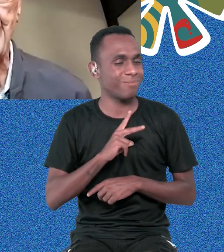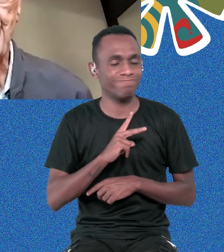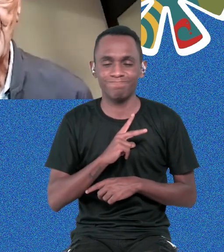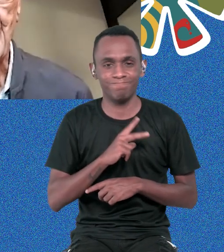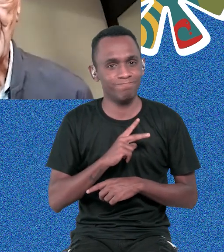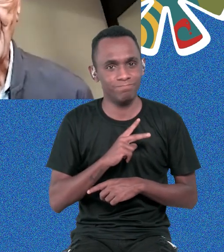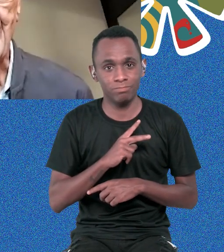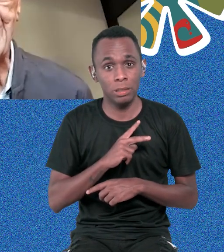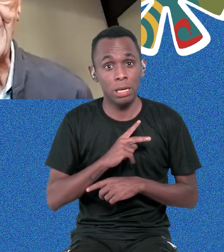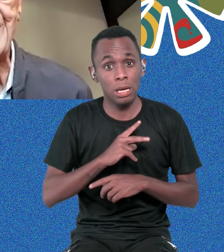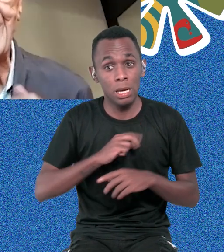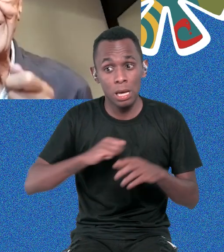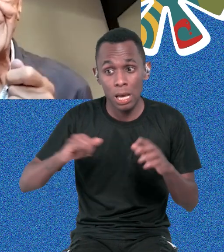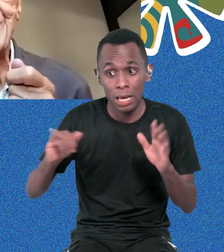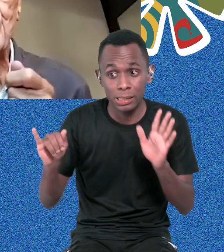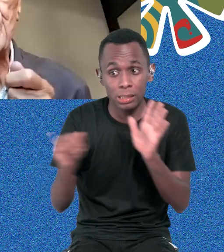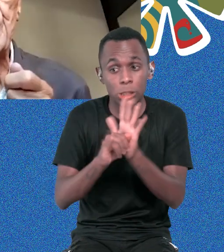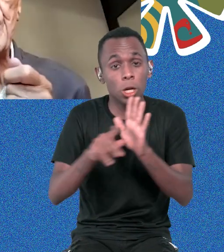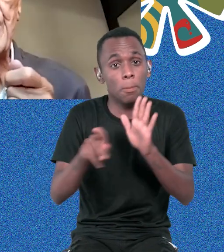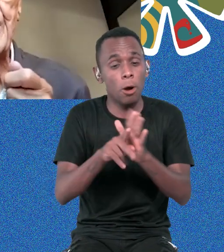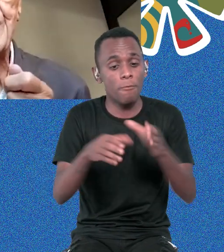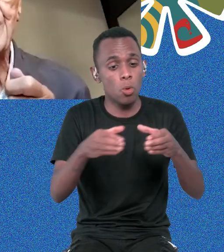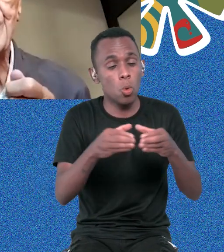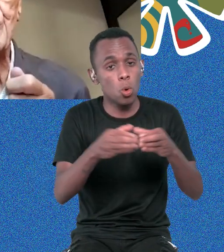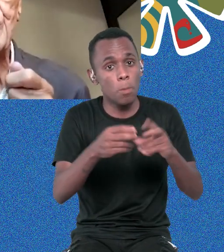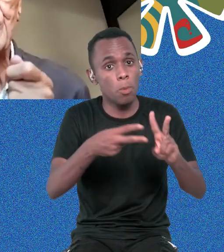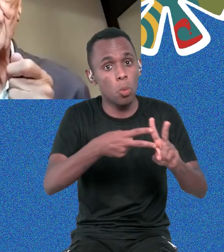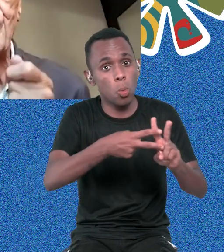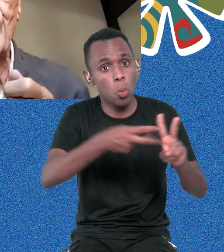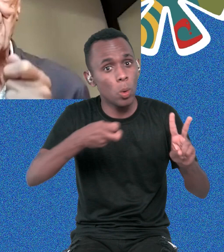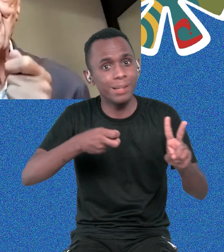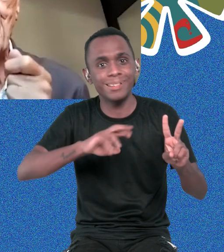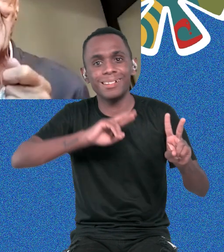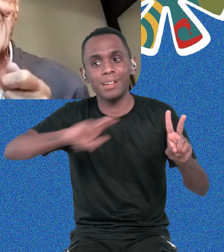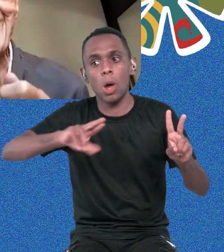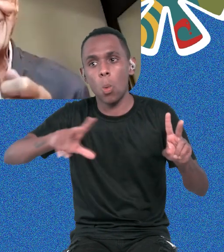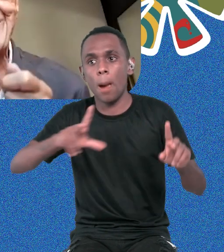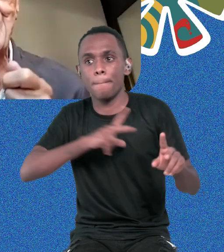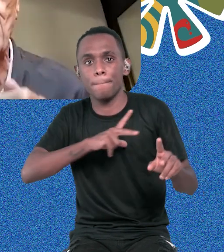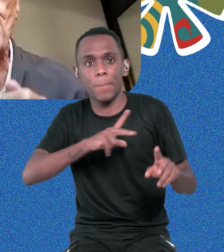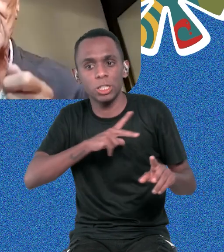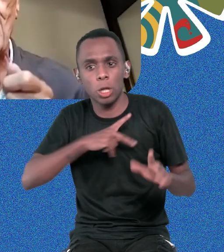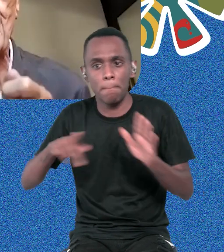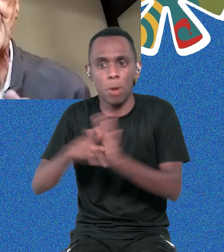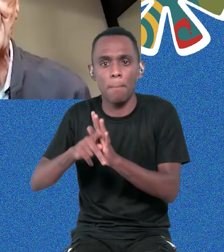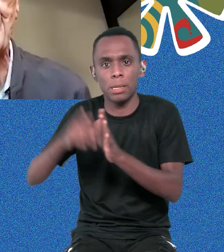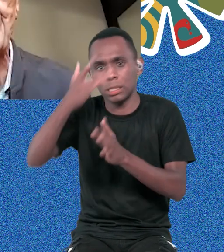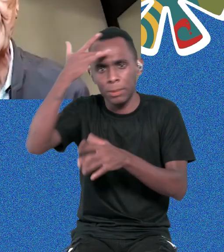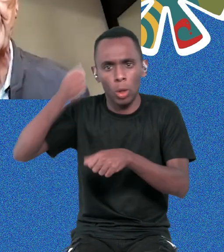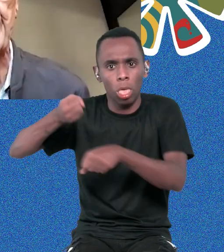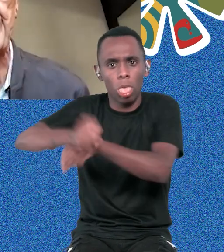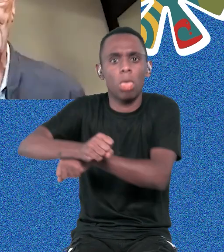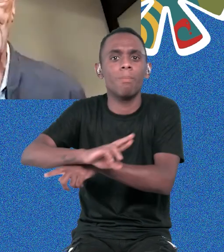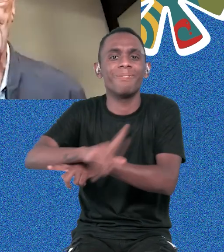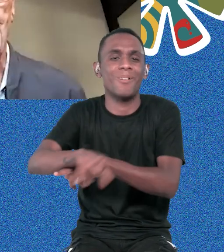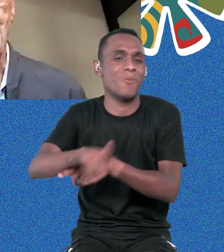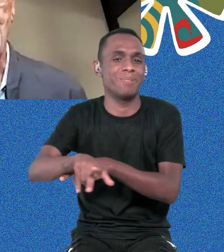propriedade. As identidades dos indígenas não foram propriedade dos